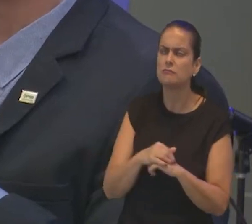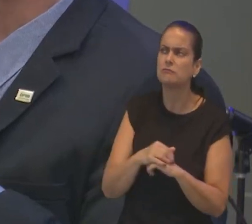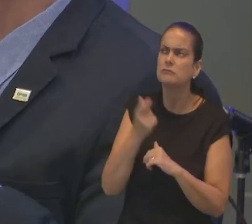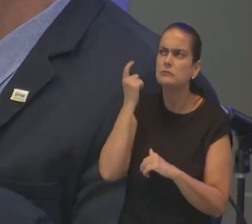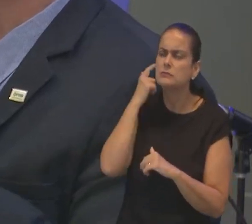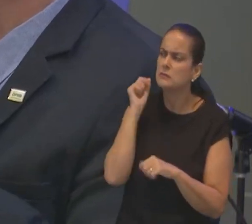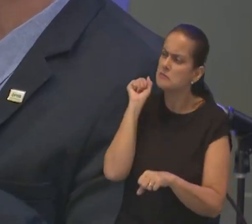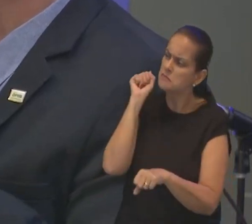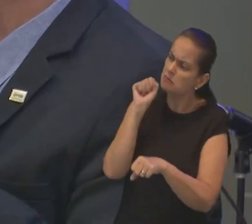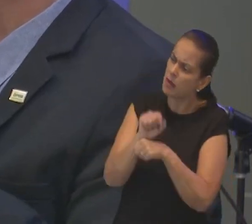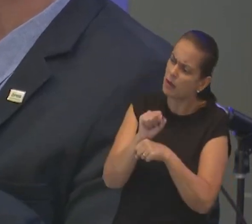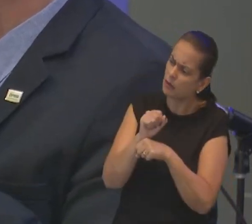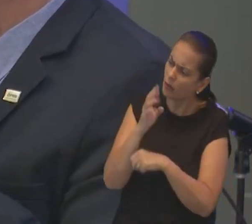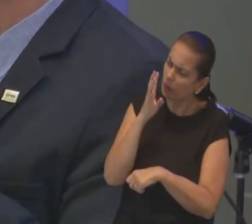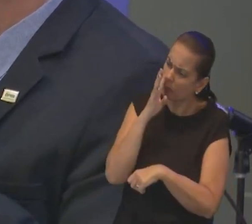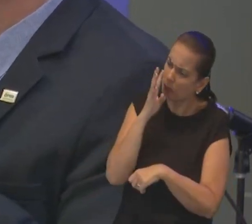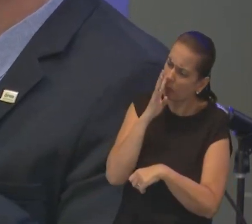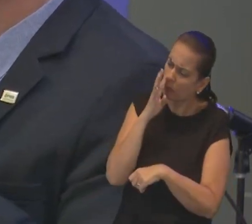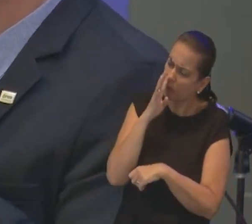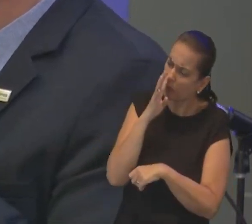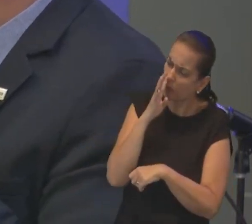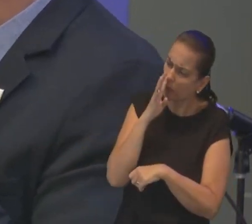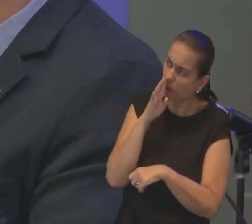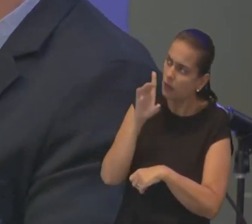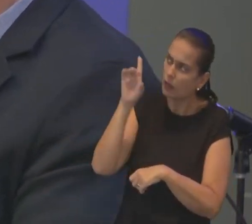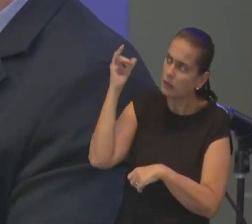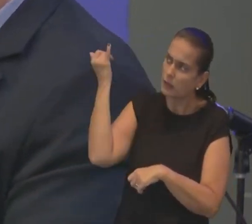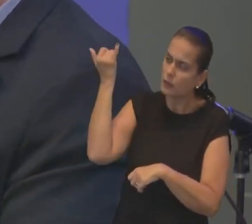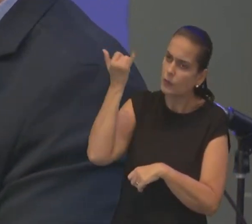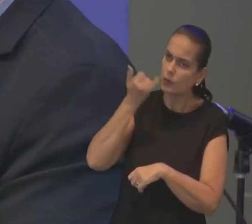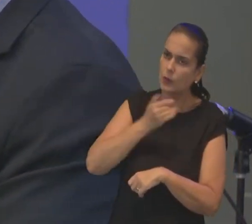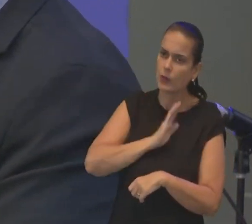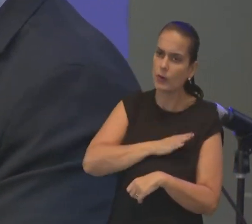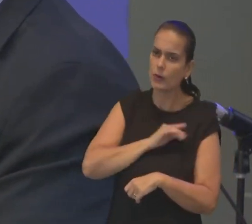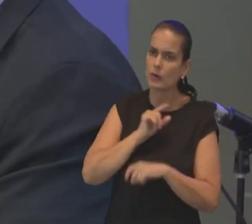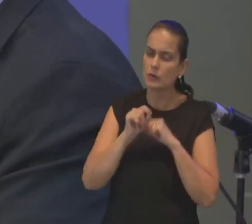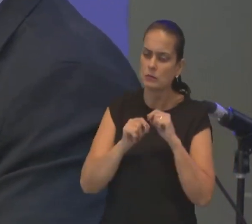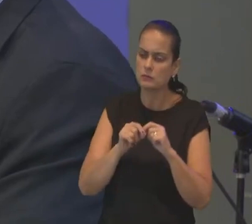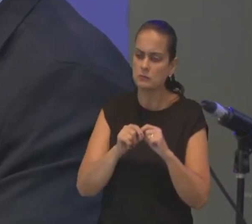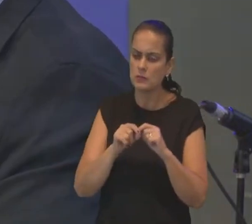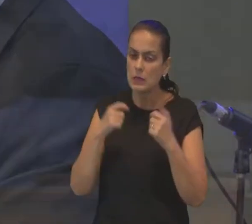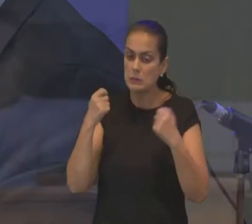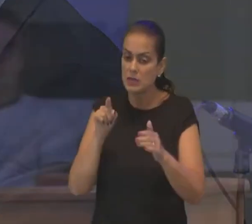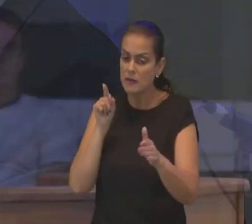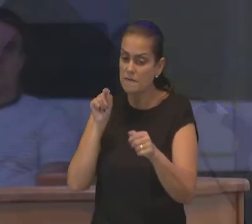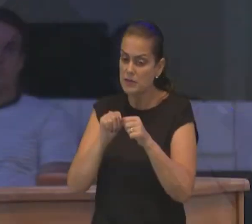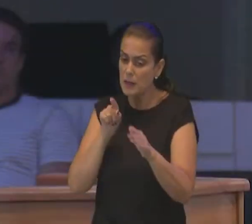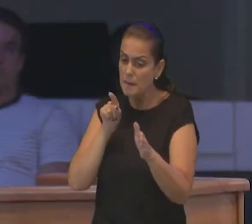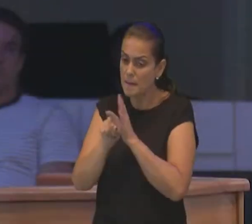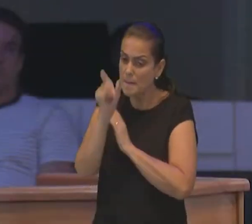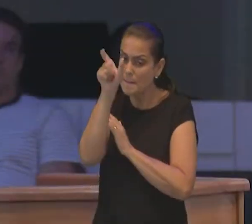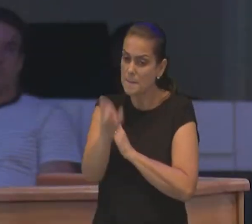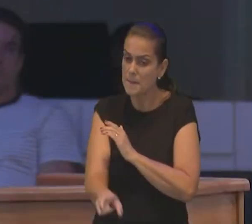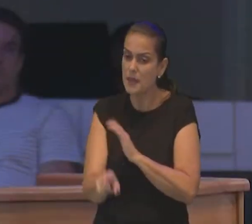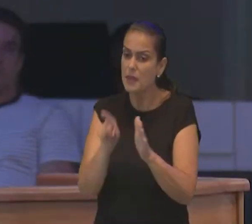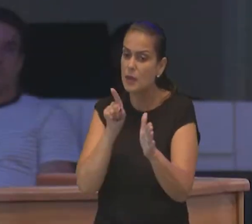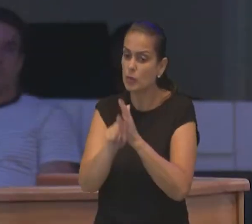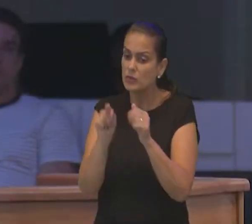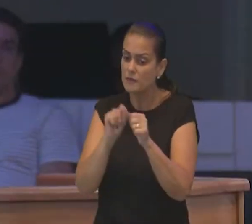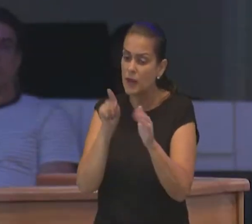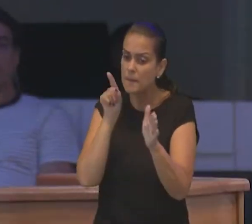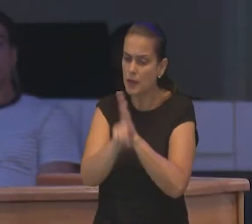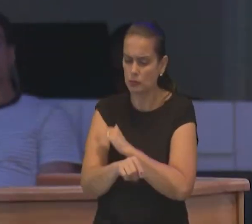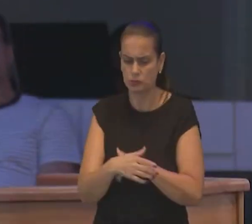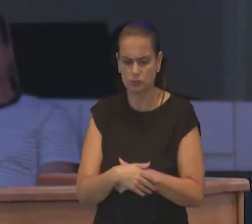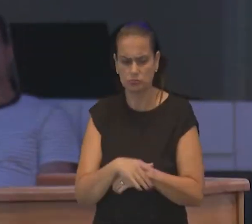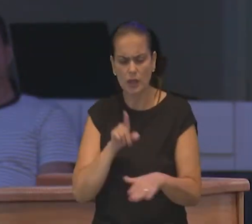eu parei e Deus falou no meu coração para fazer uma pergunta para Mauri. Eu disse: